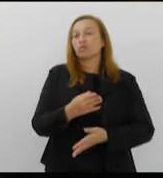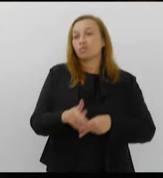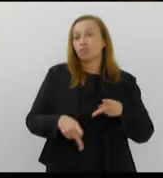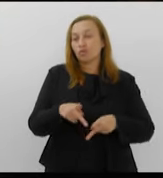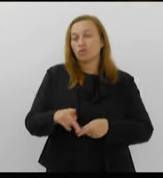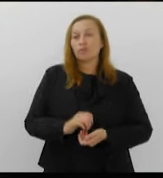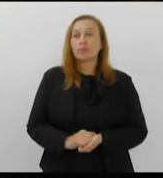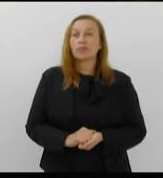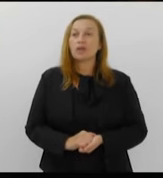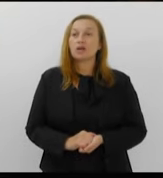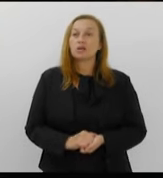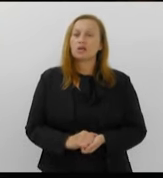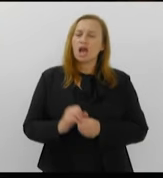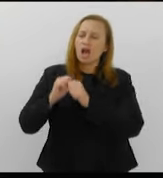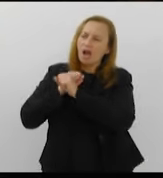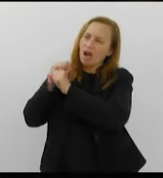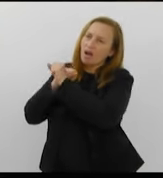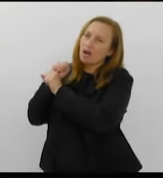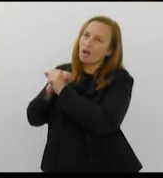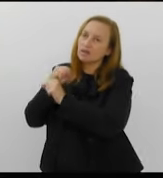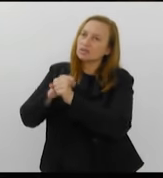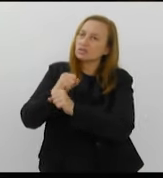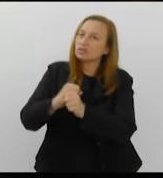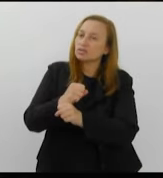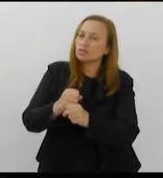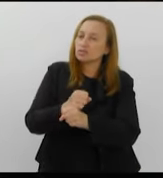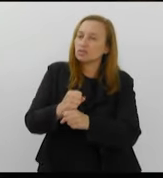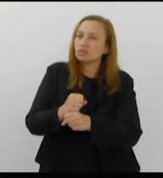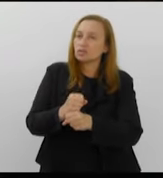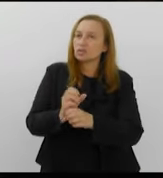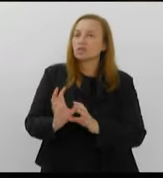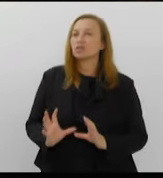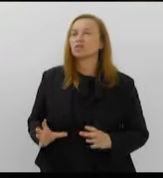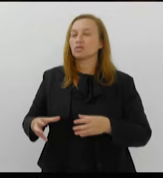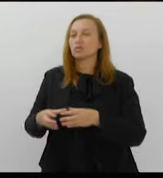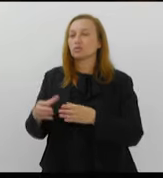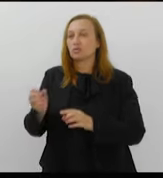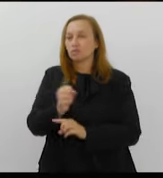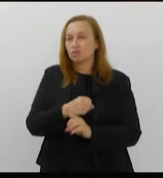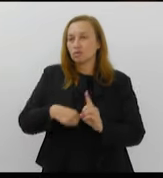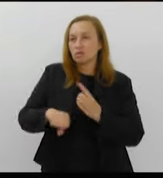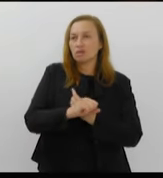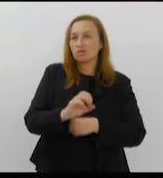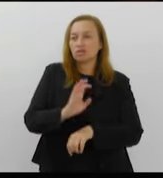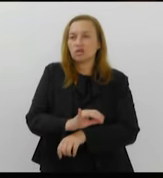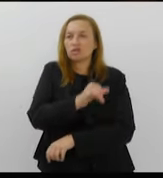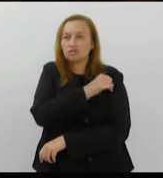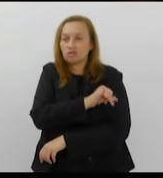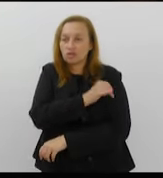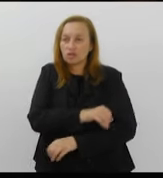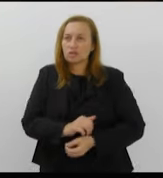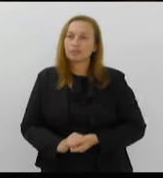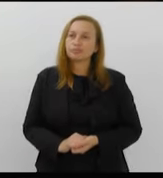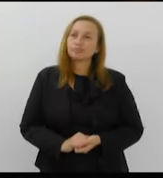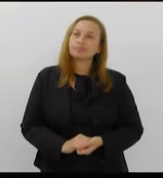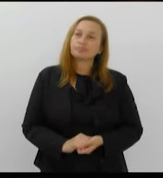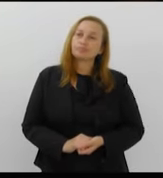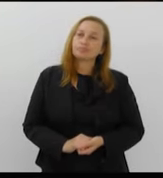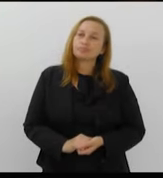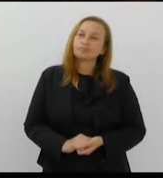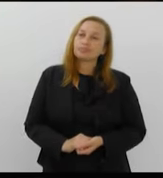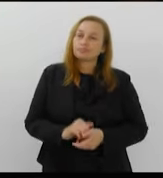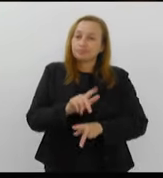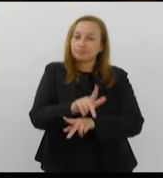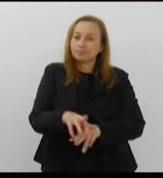A gente, nesses anos de implantação das organizações sociais, seja no Estado do Rio de Janeiro, seja em